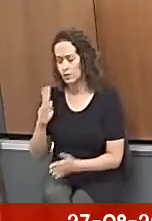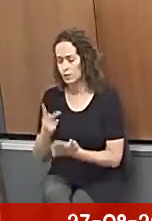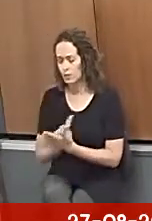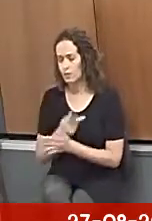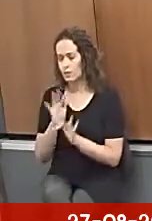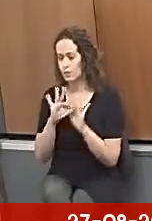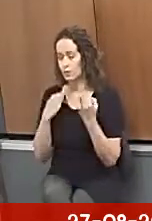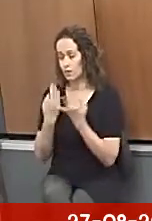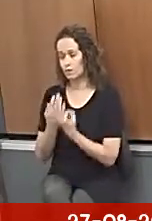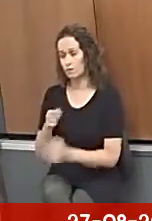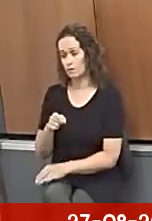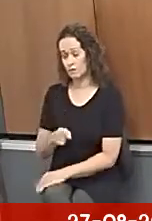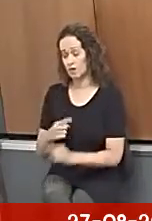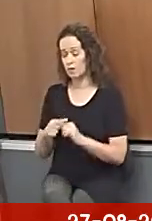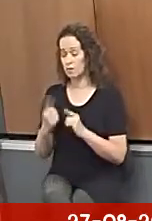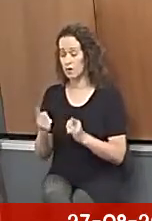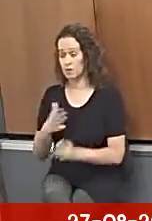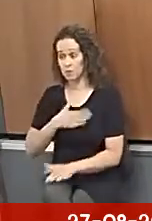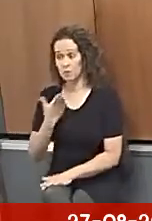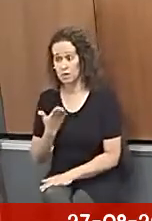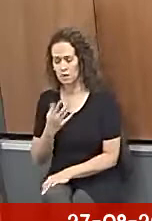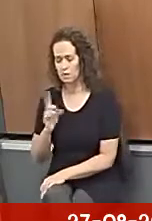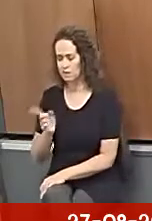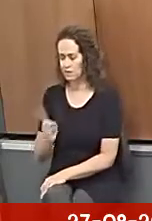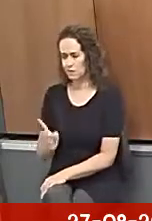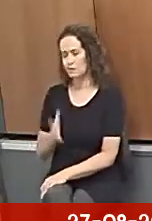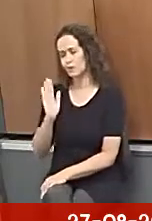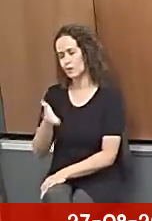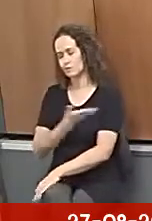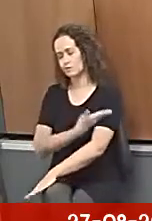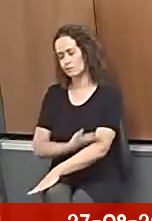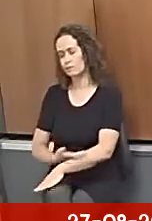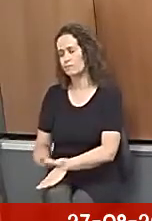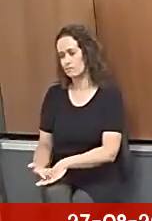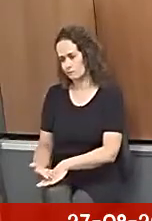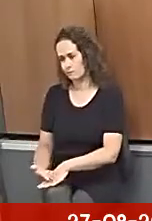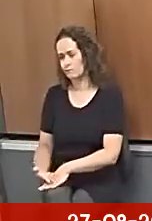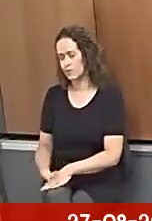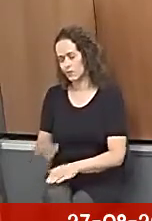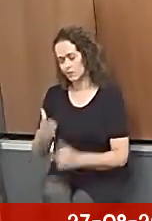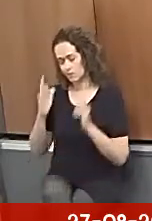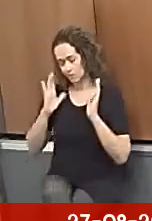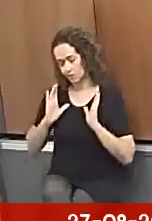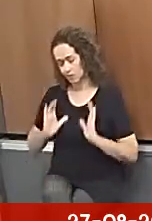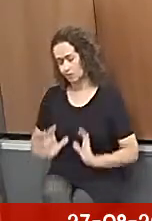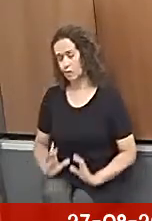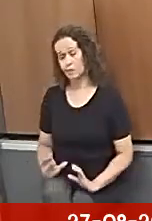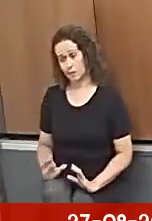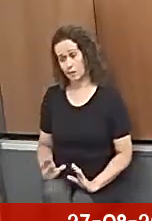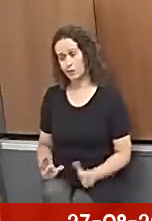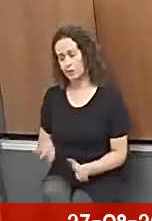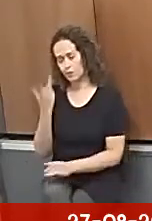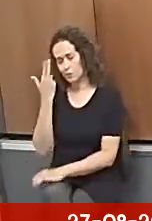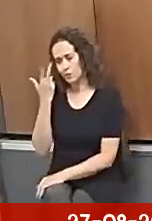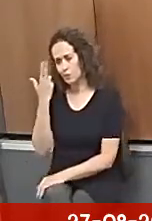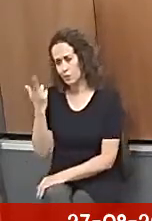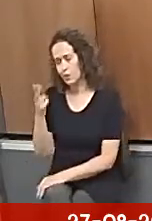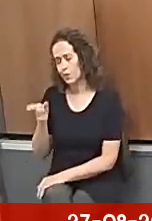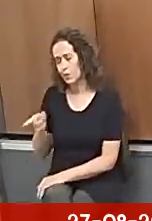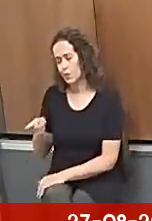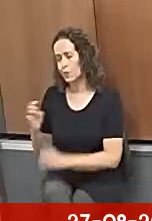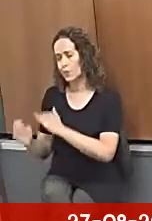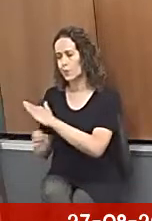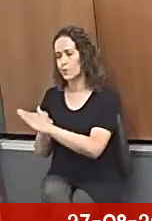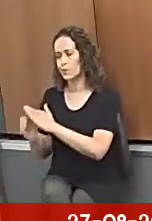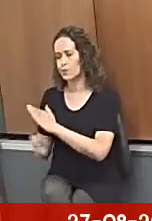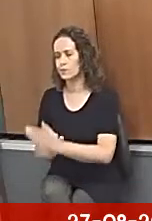mas não surpreso não surpreso porque esse é o comportamento usual da minas arena e